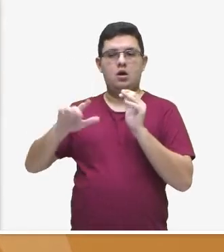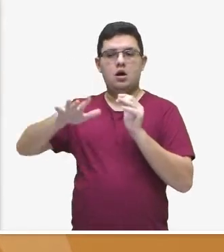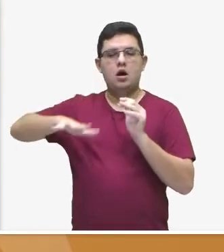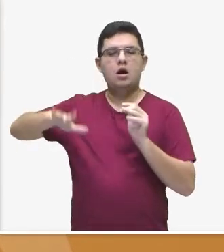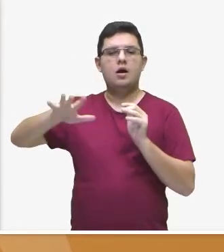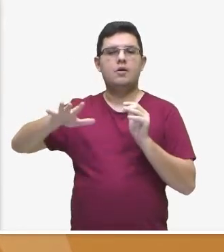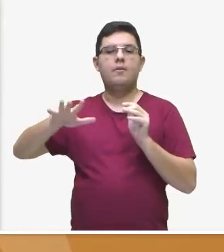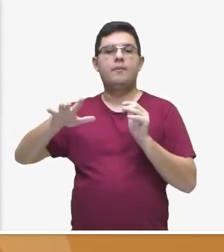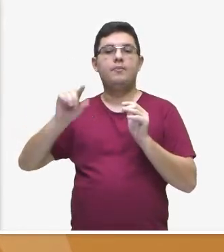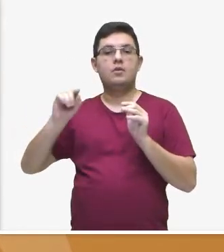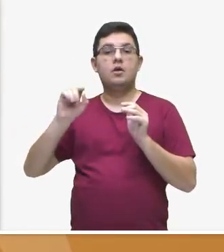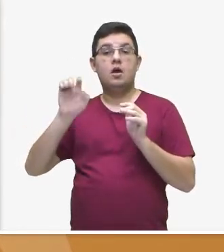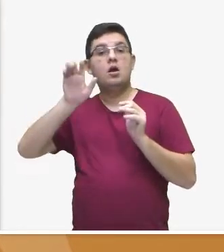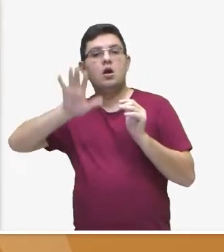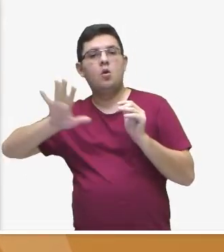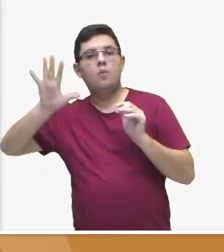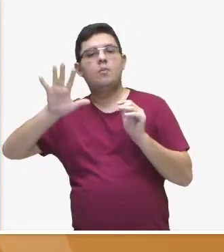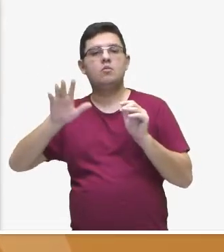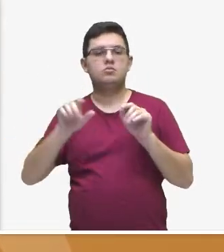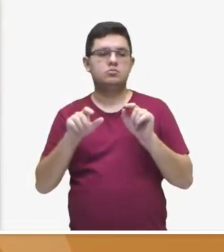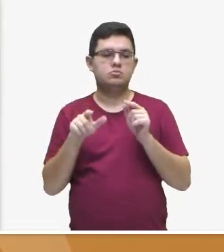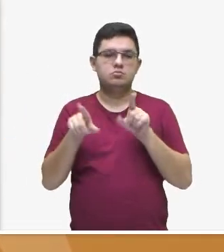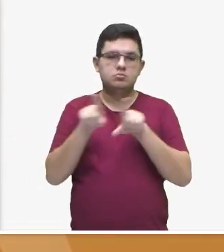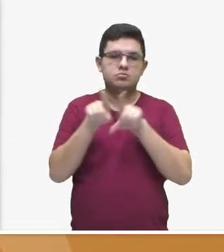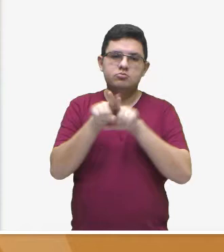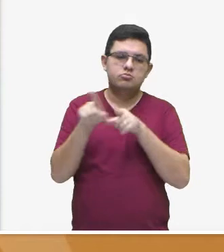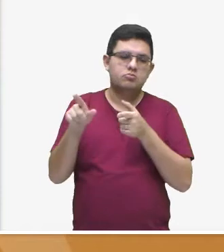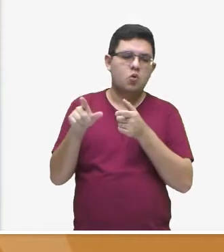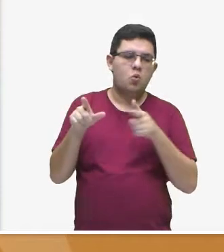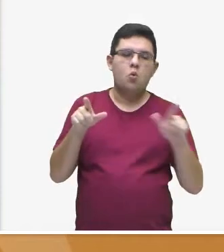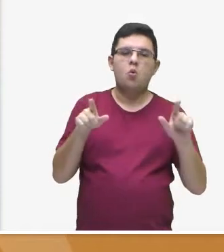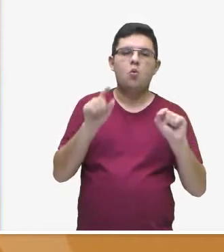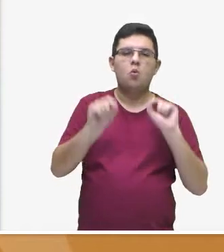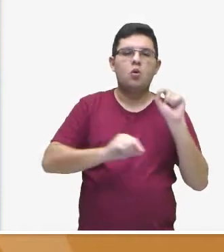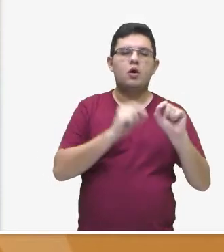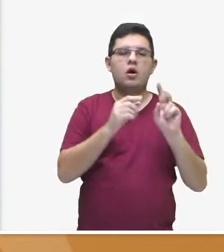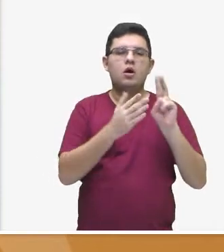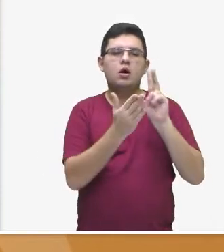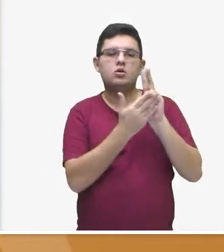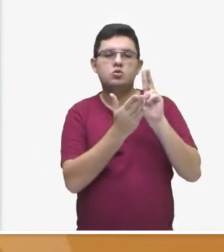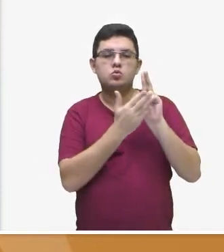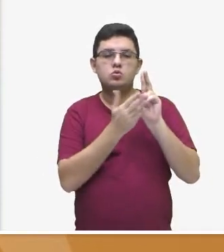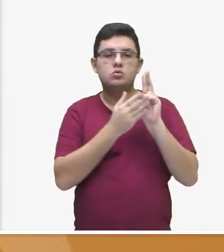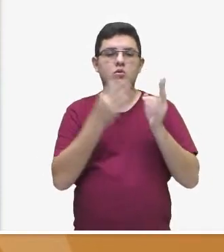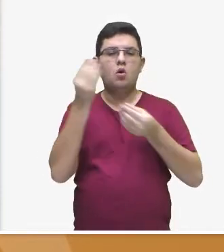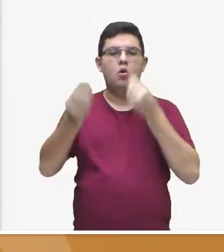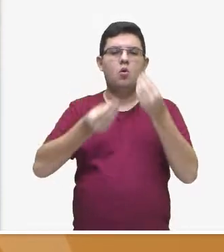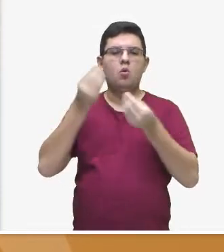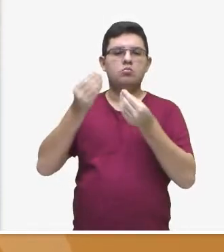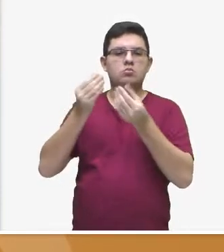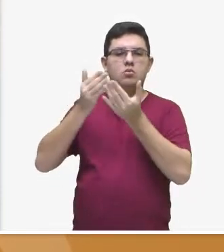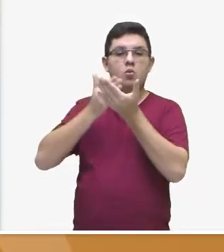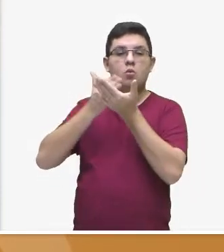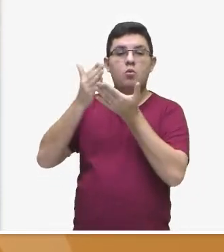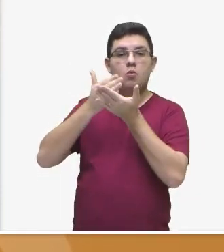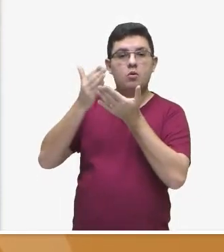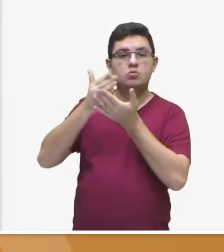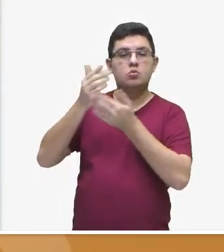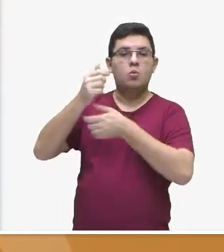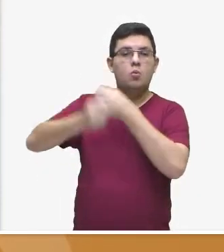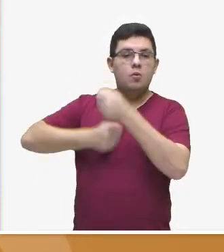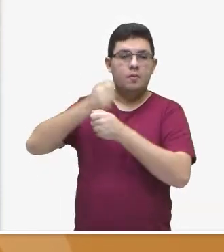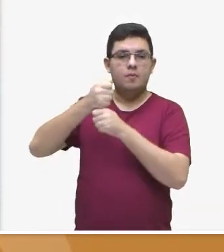de 1516, quando Dom Manuel, rei de Portugal, enviou